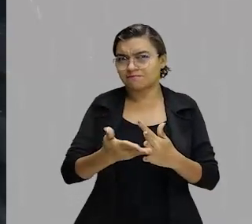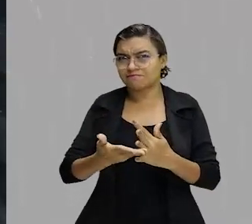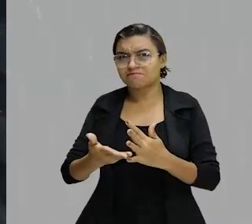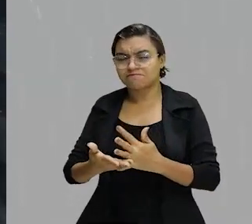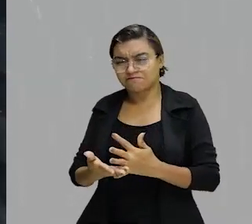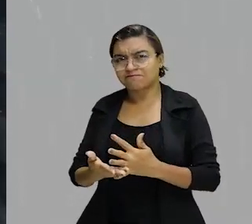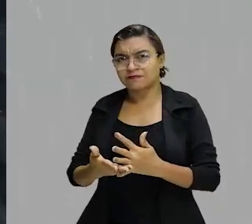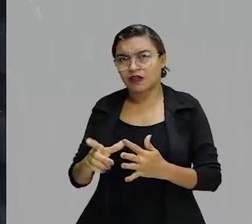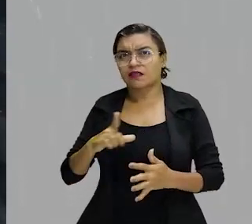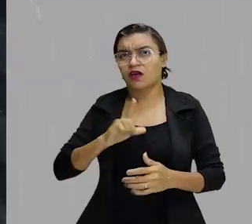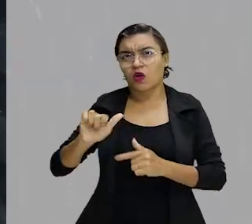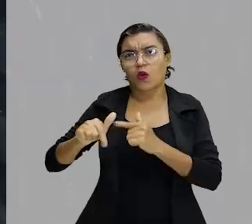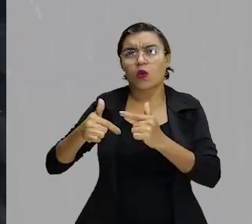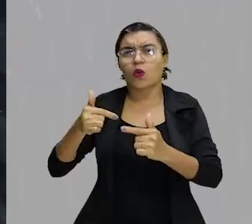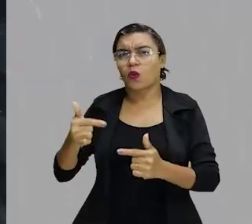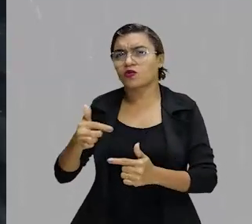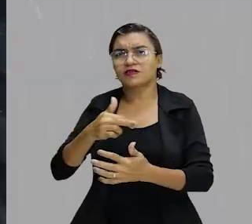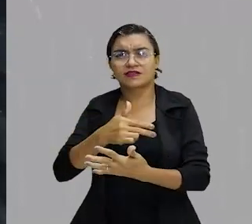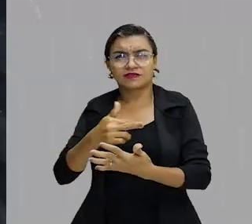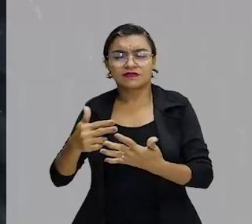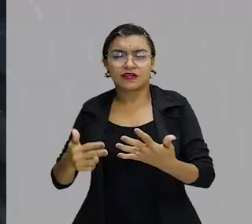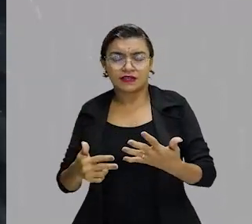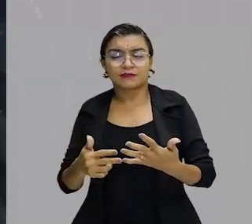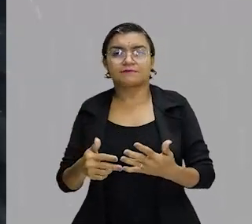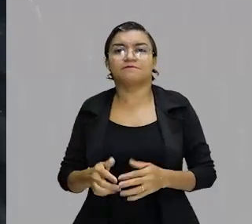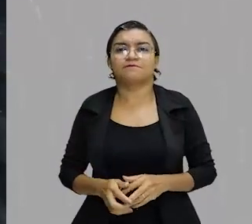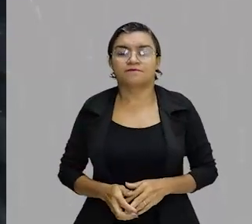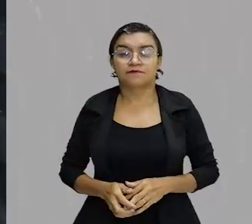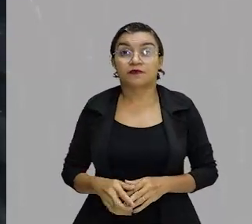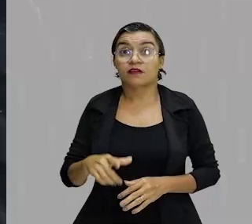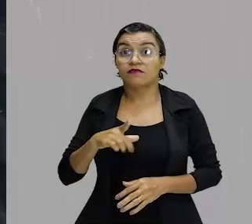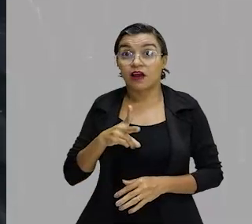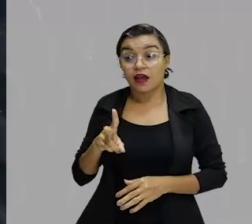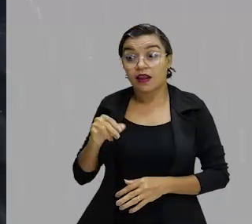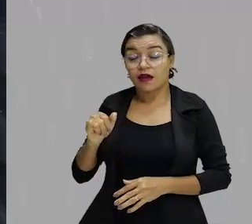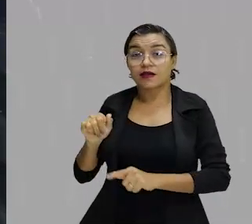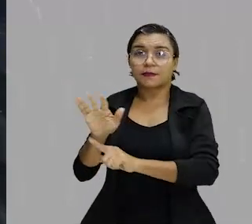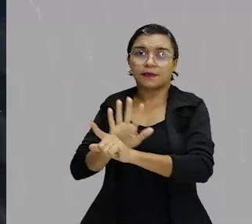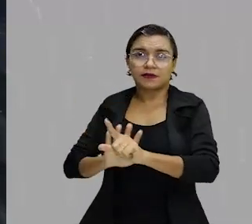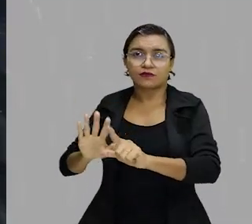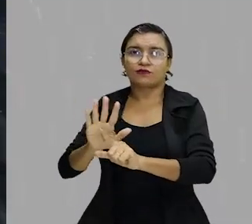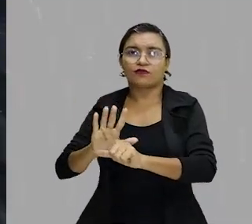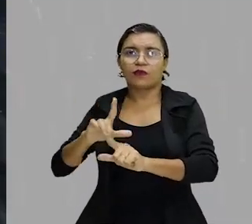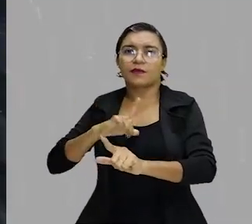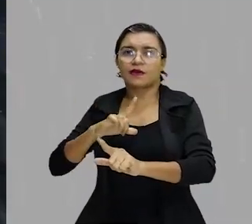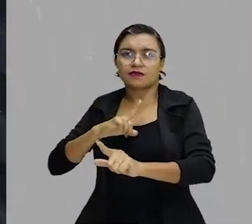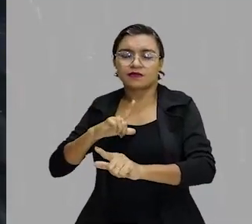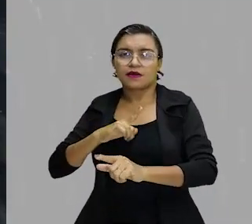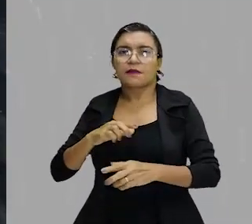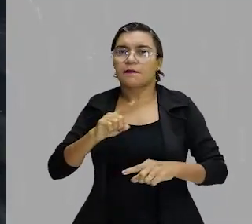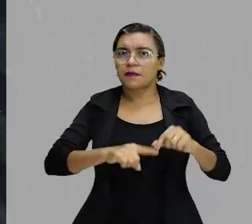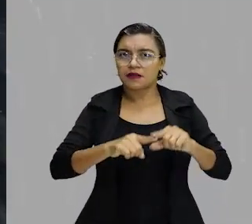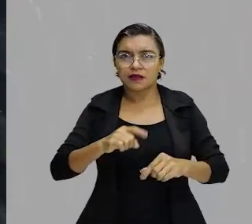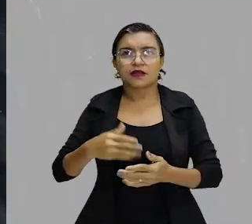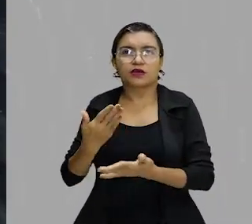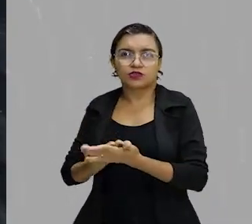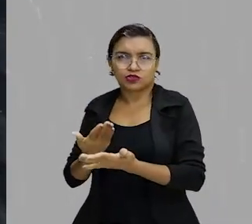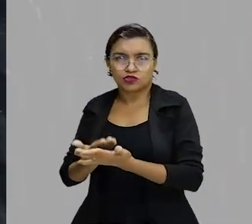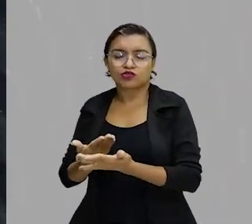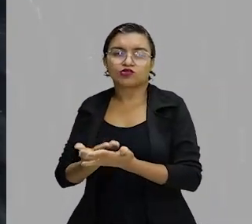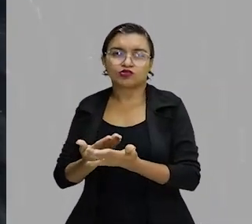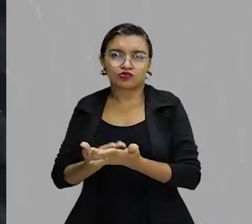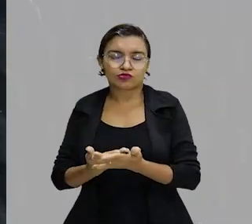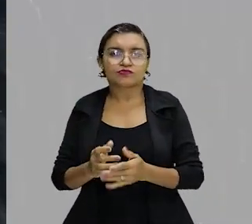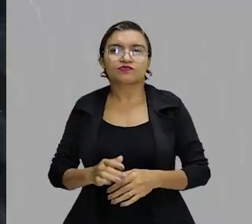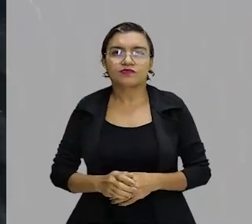várias outras e várias classificações. Deem uma olhada nos nossos materiais de estudos, materiais de leitura que acompanham as nossas aulas